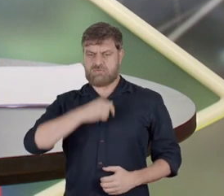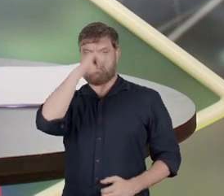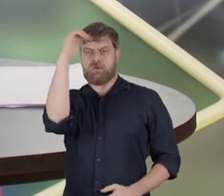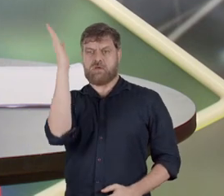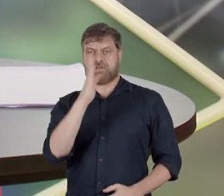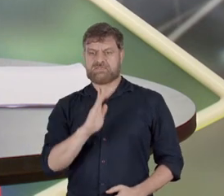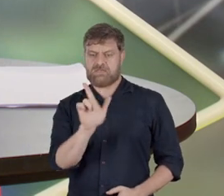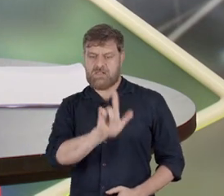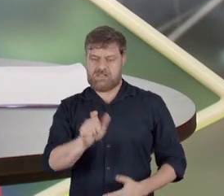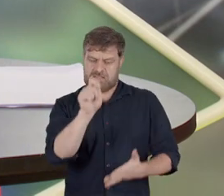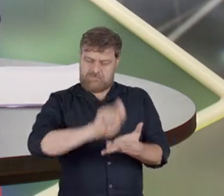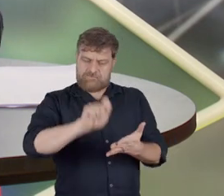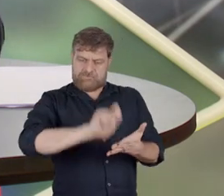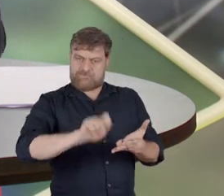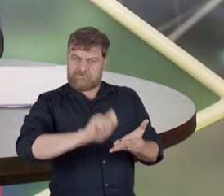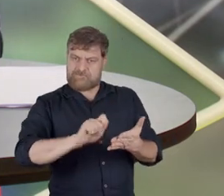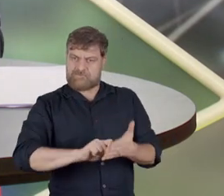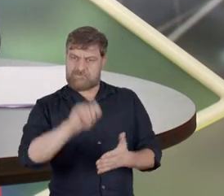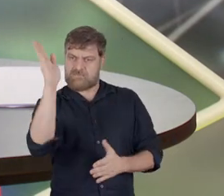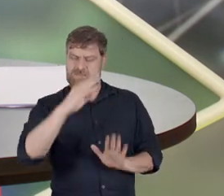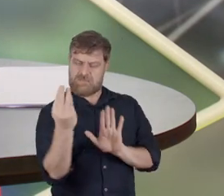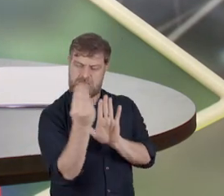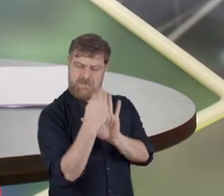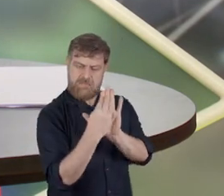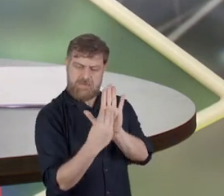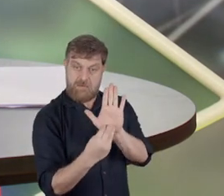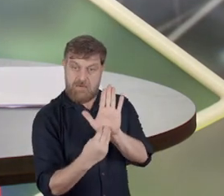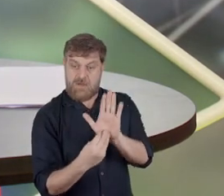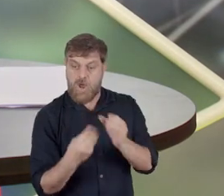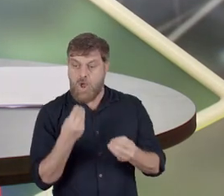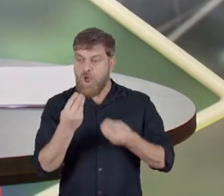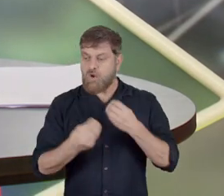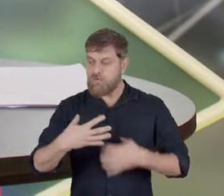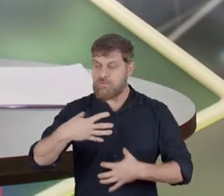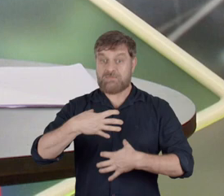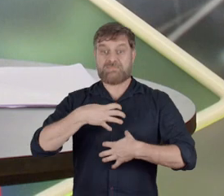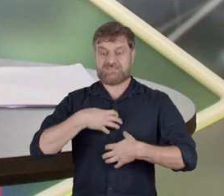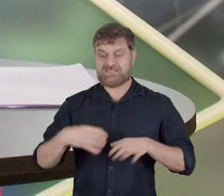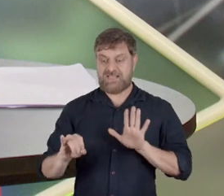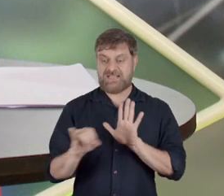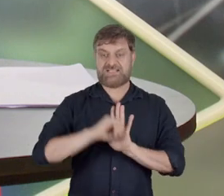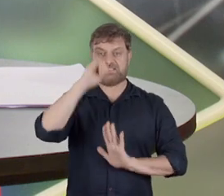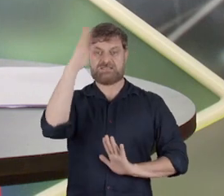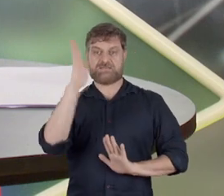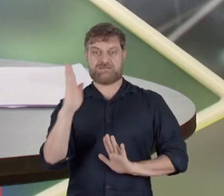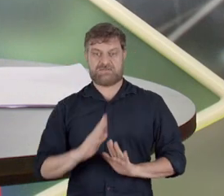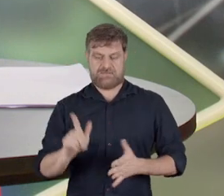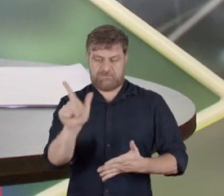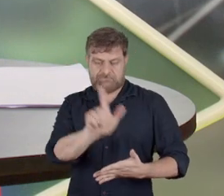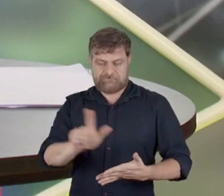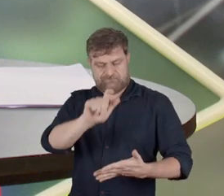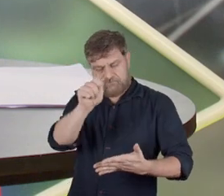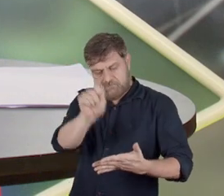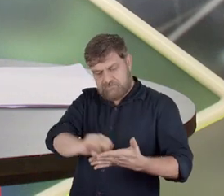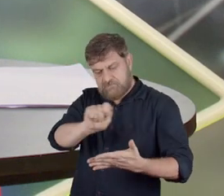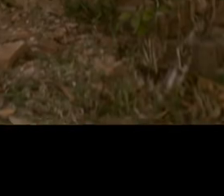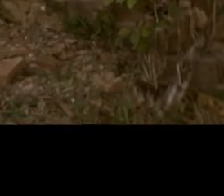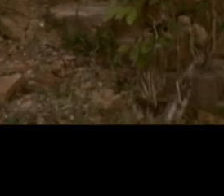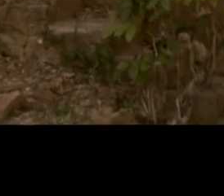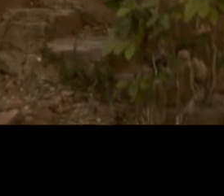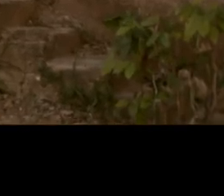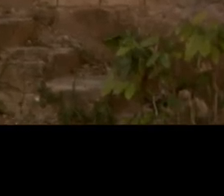para escrever sobre o Brasil a literatura brasileira. A questão é como ser brasileiro produzindo uma literatura no